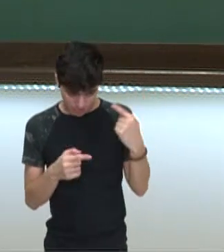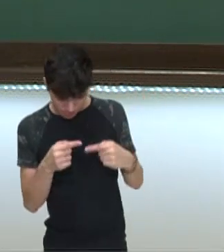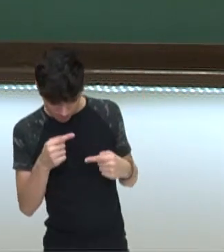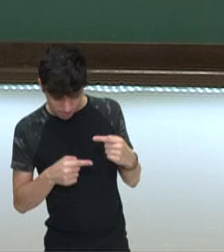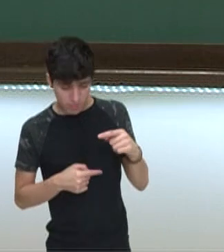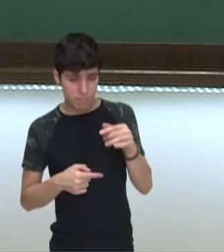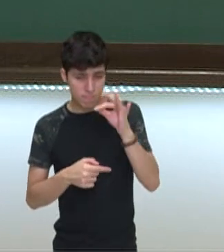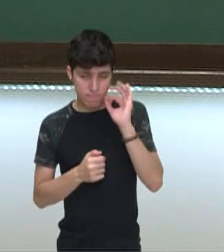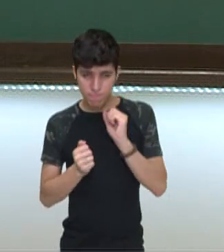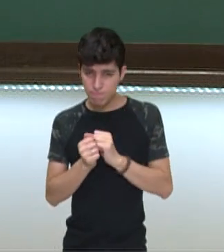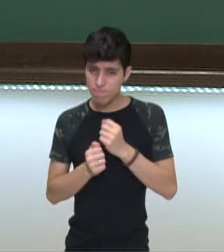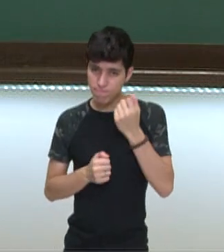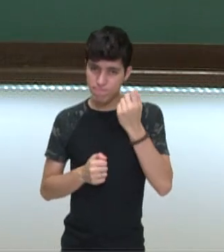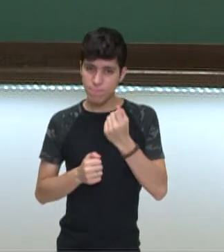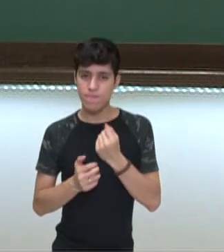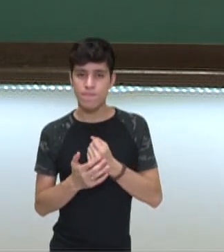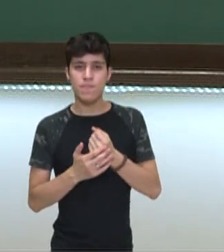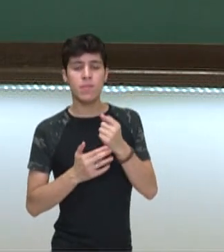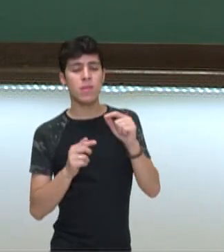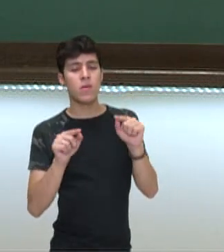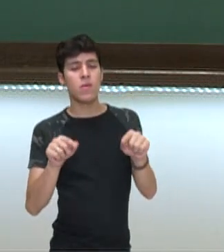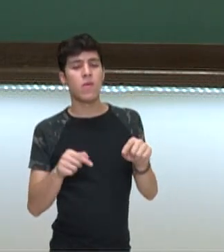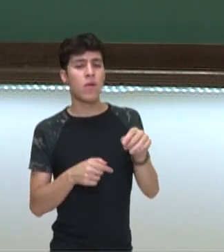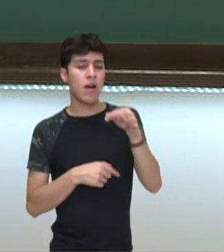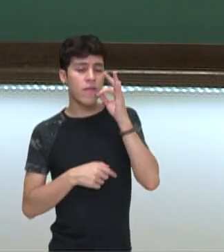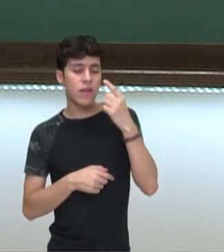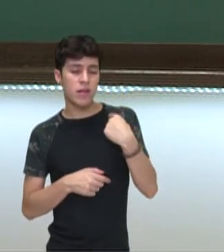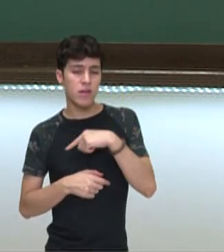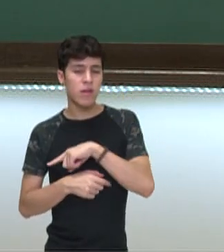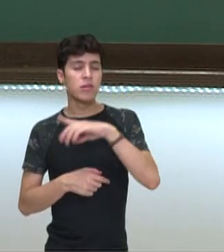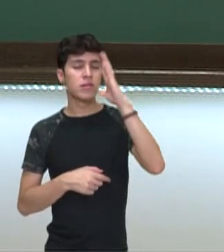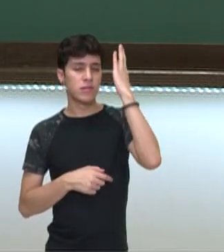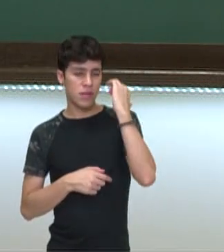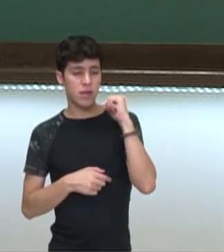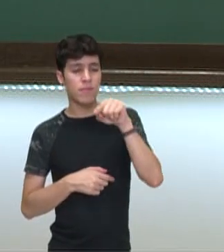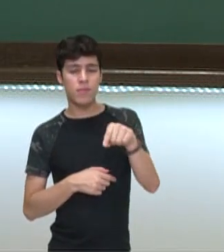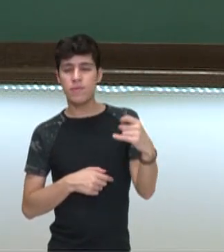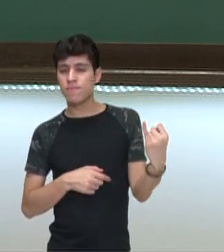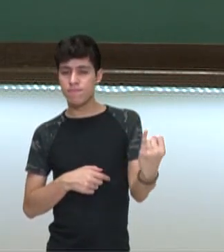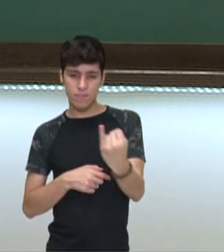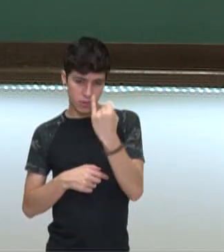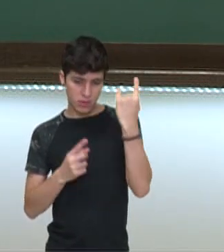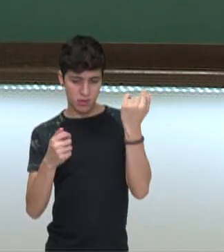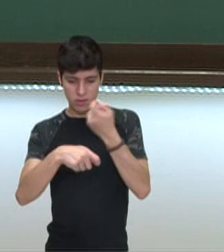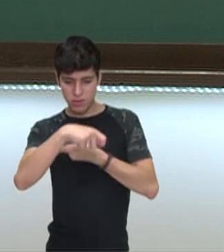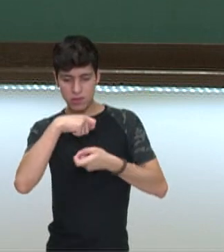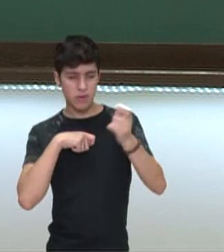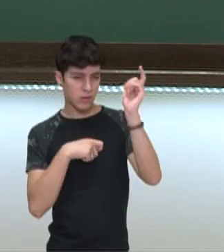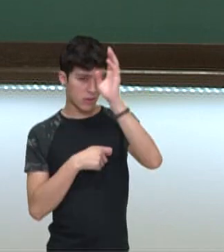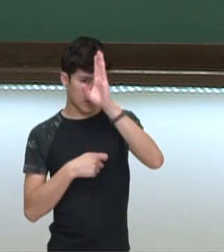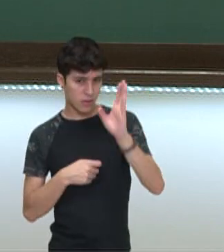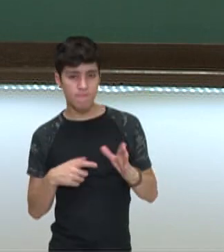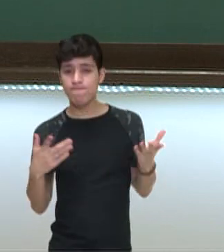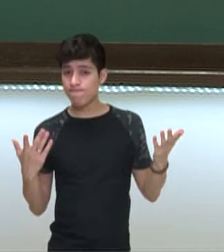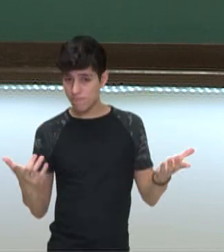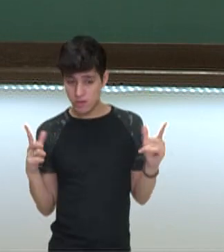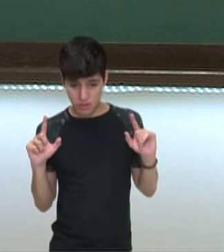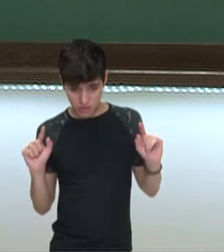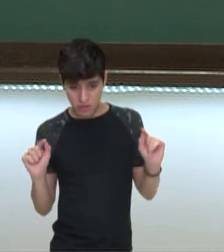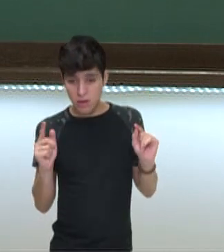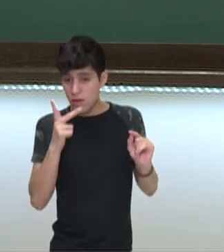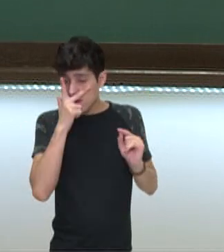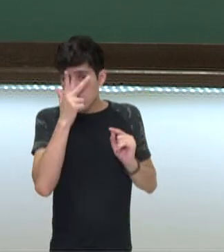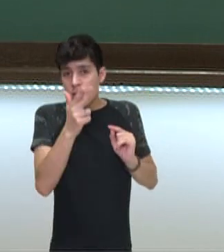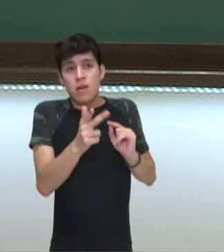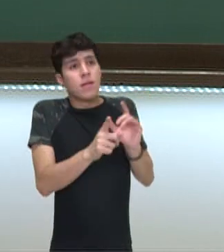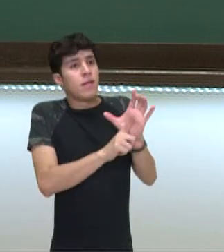café com leite, o café a gente já percebeu que era um elemento muito importante economicamente para o Brasil, tanto é que ele vai trazer grandes